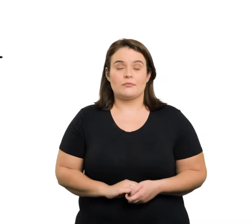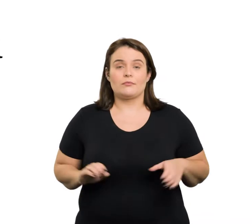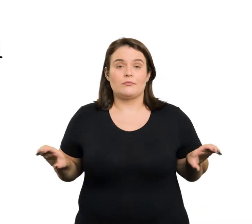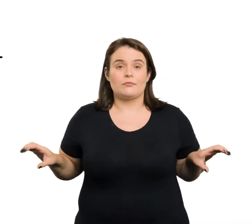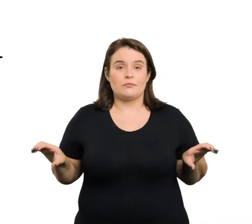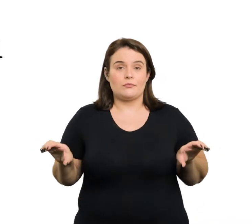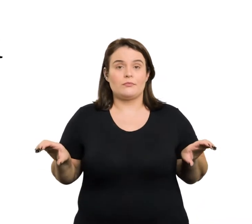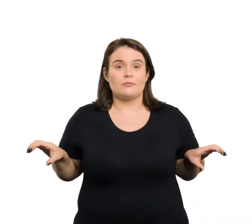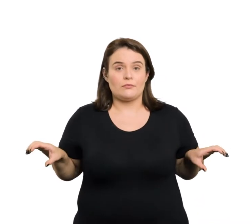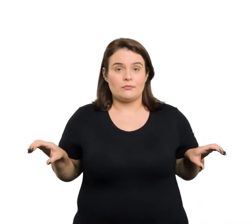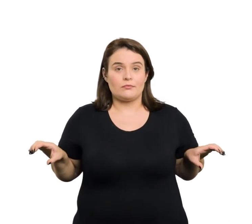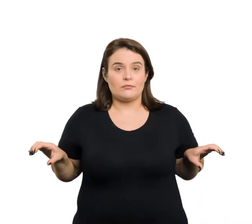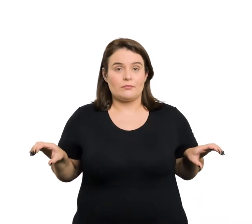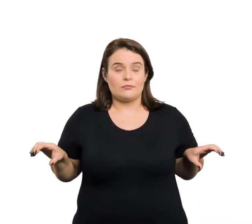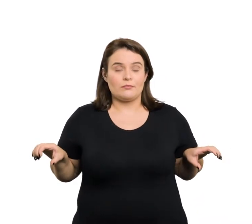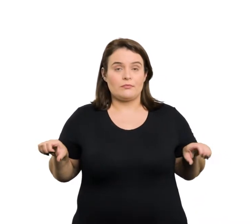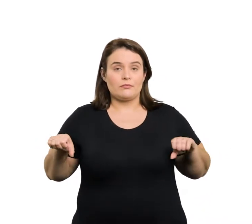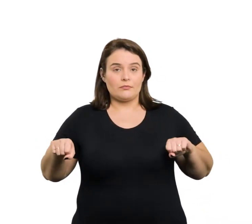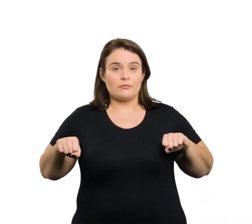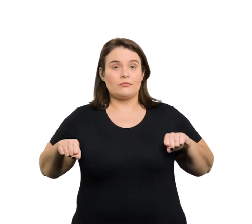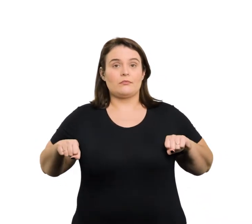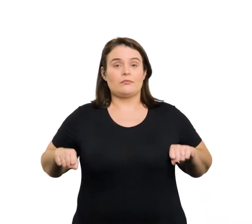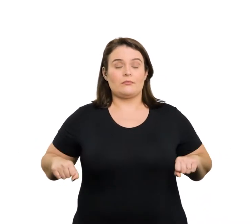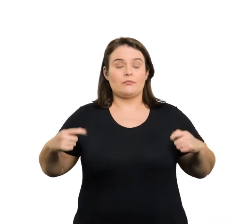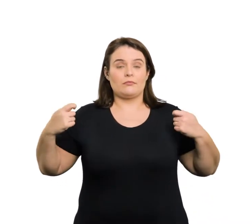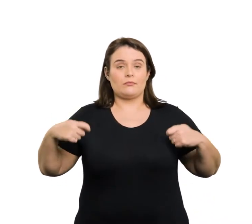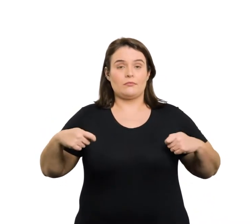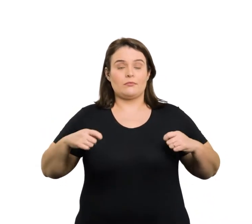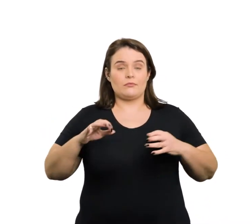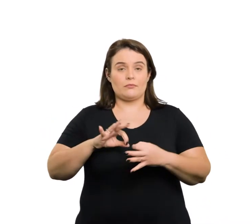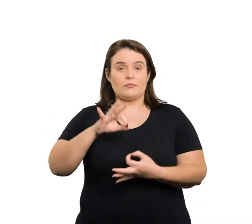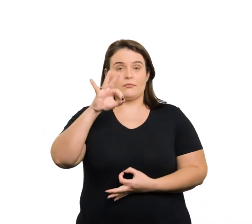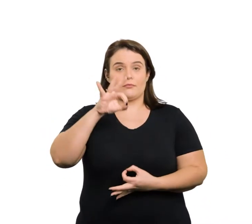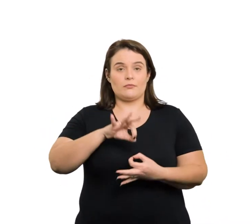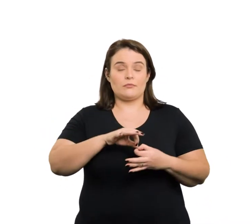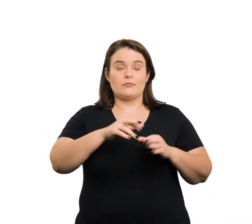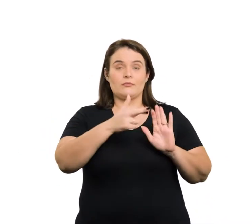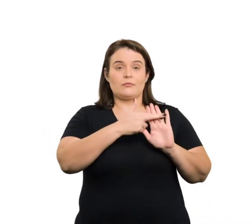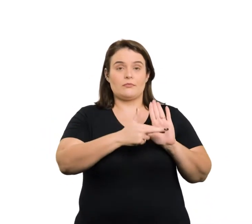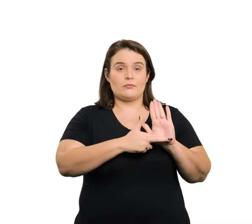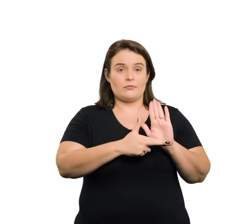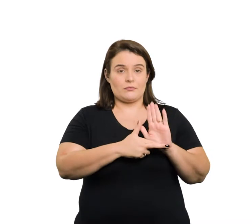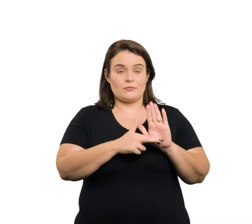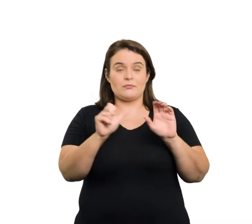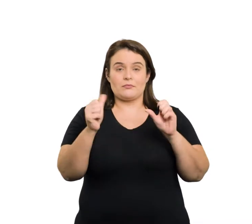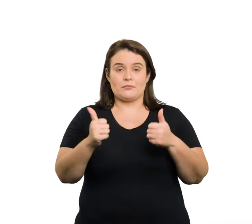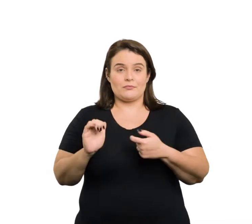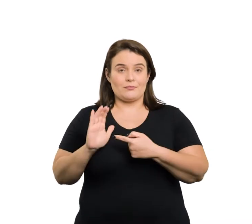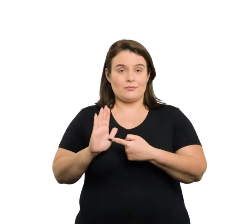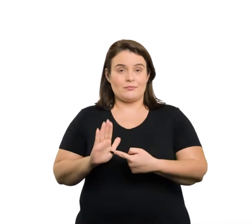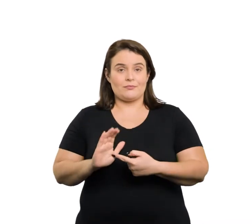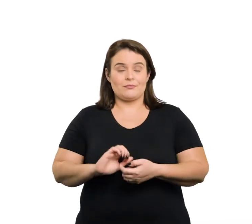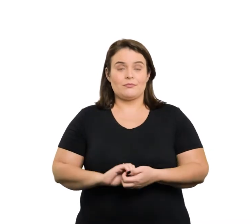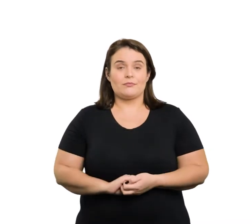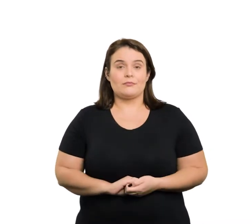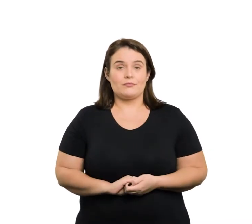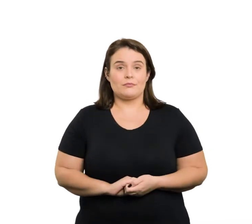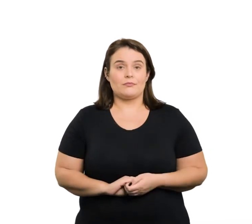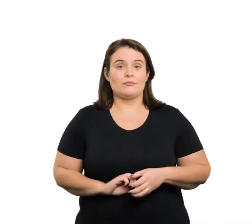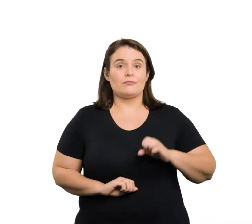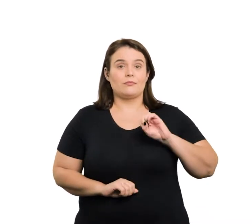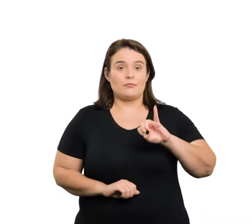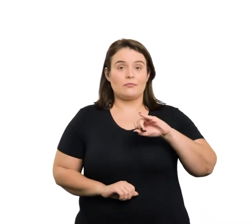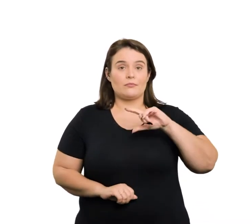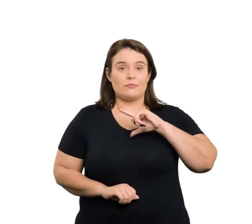mobilidade reduzida, barras de apoio na vertical, seguindo as alturas e dimensões indicadas na figura a